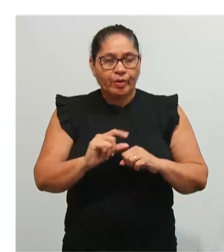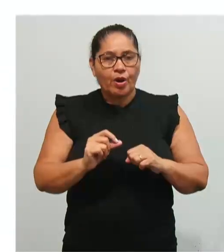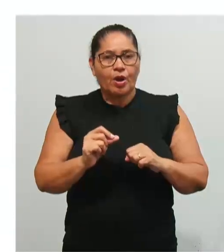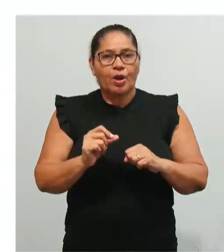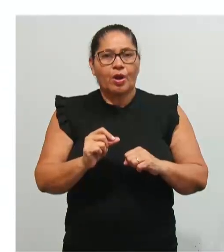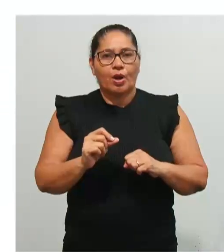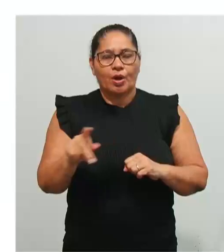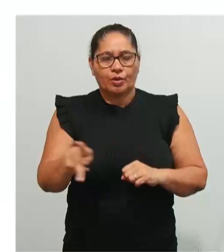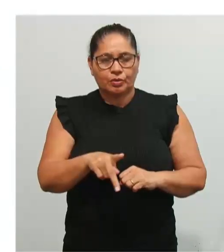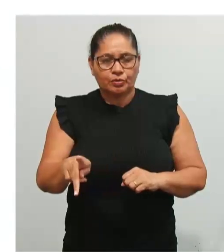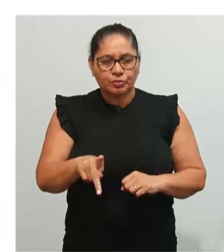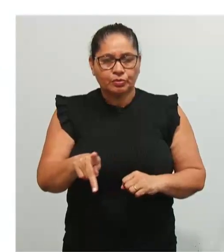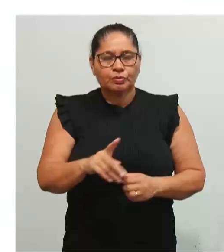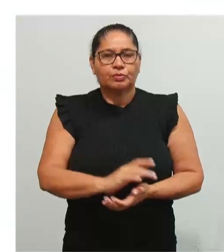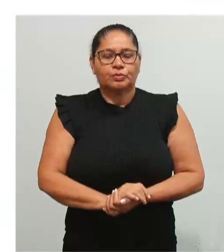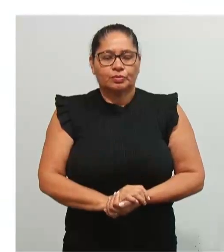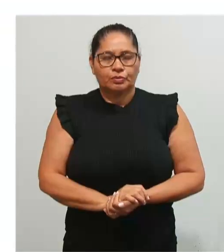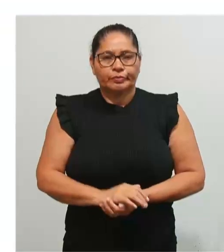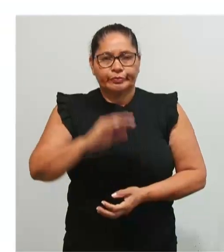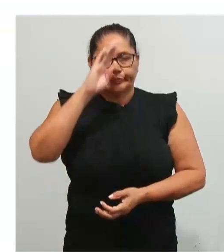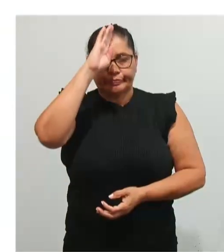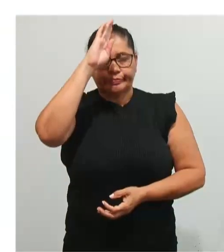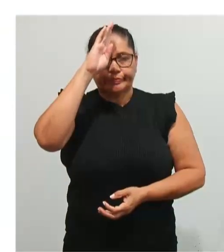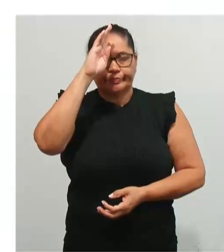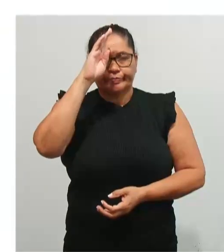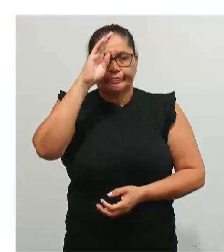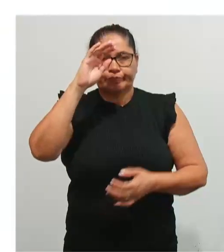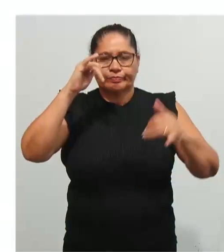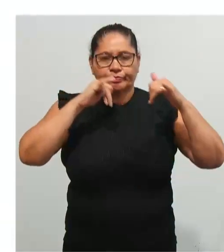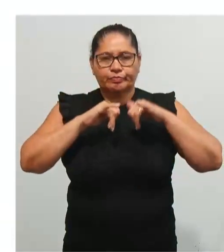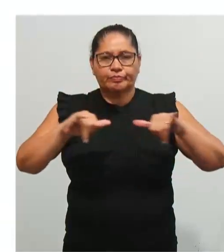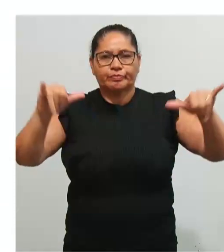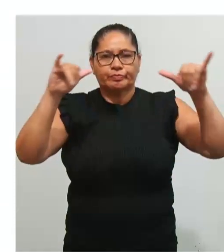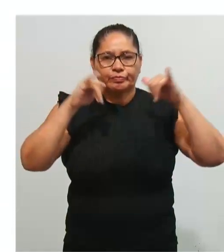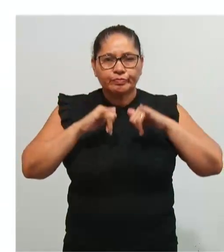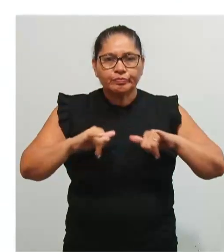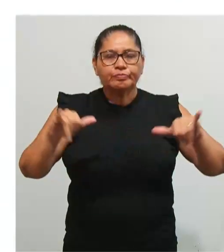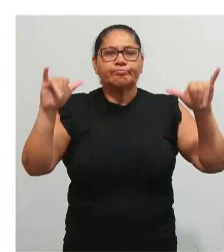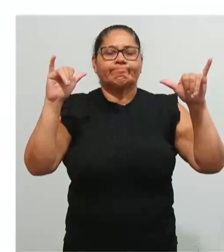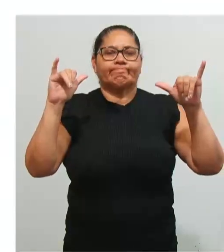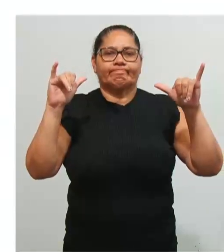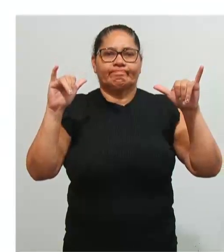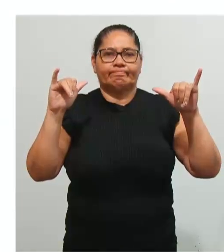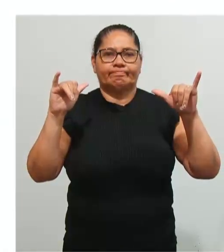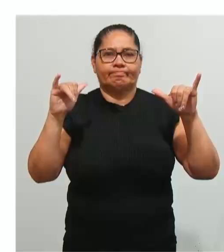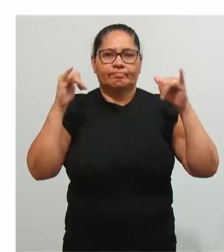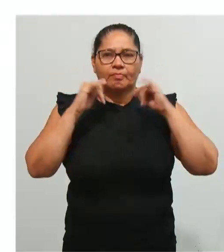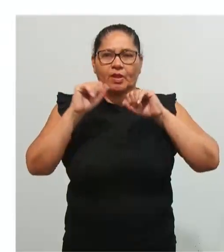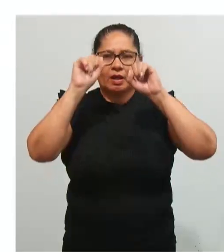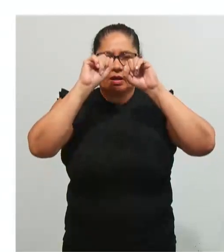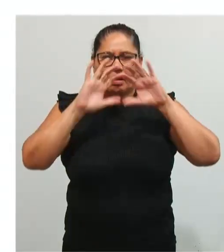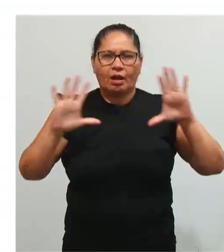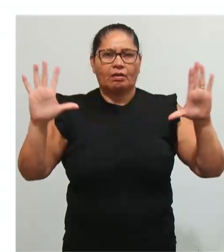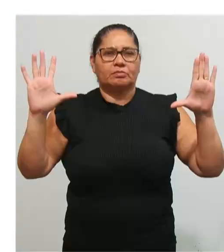pública obedecerá, entre outros princípios, ao da publicidade. Quando está falando publicidade, está falando da